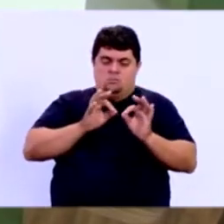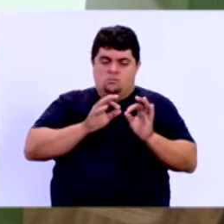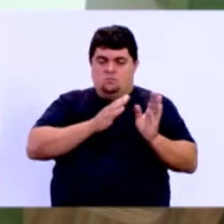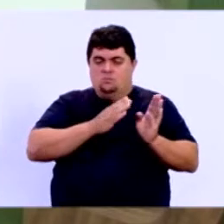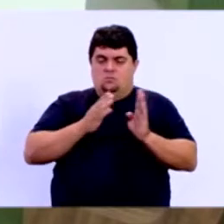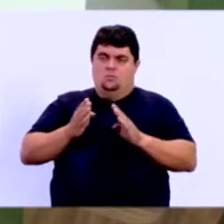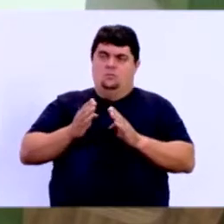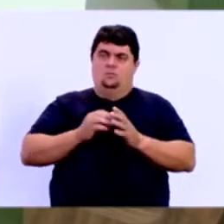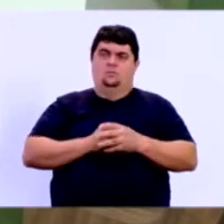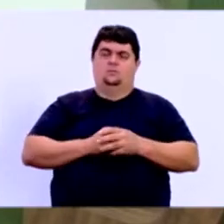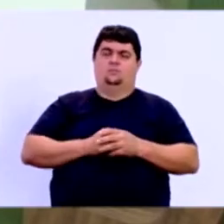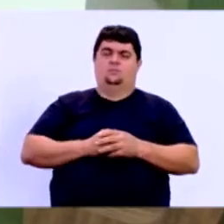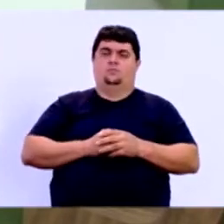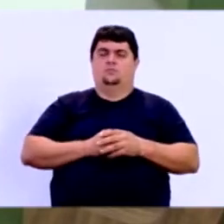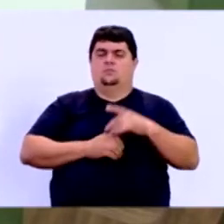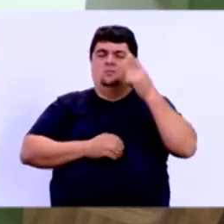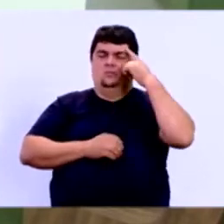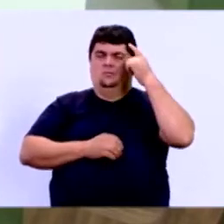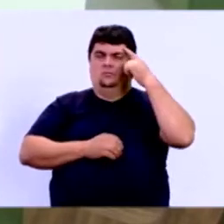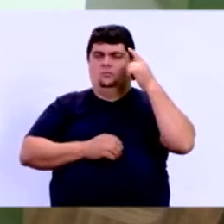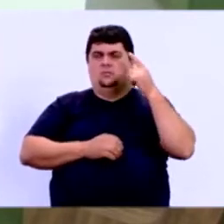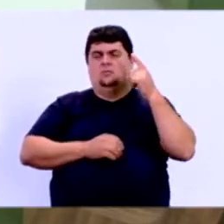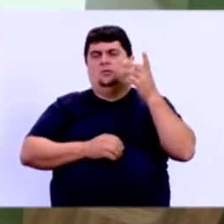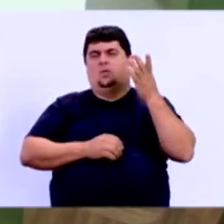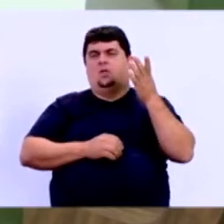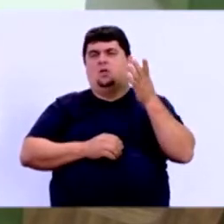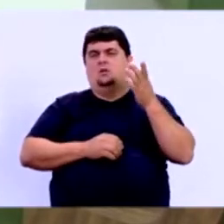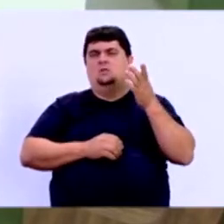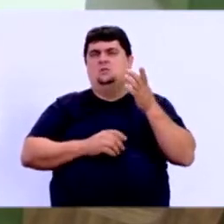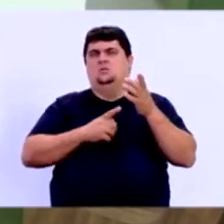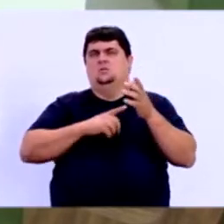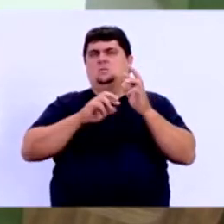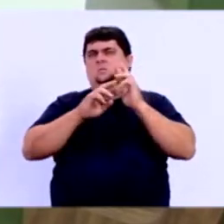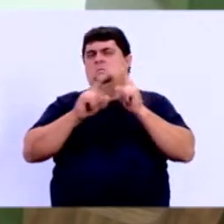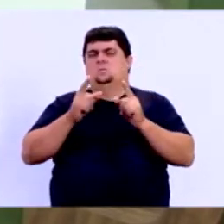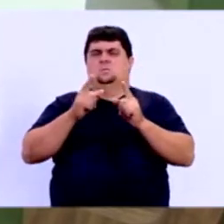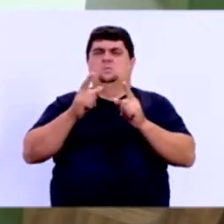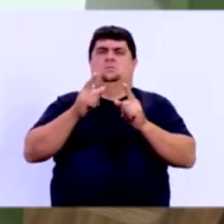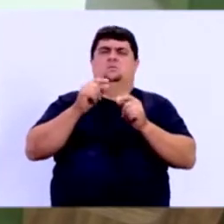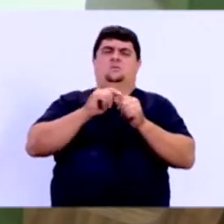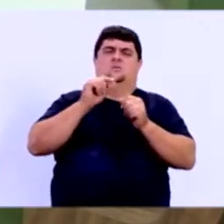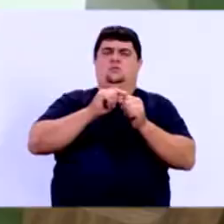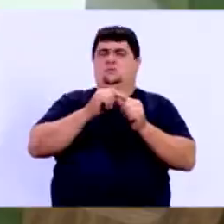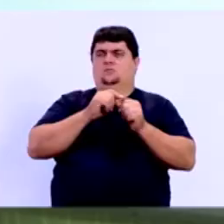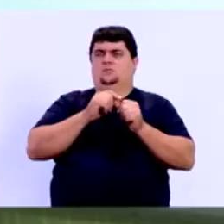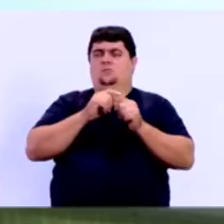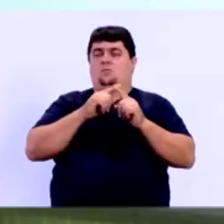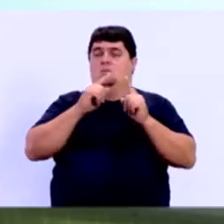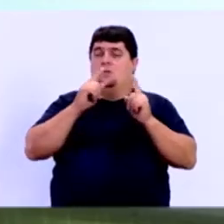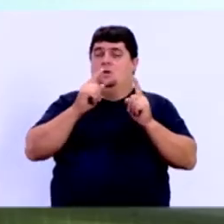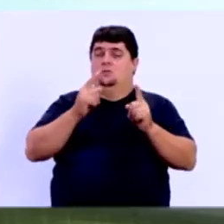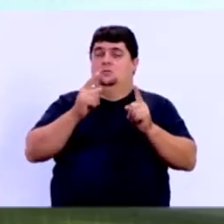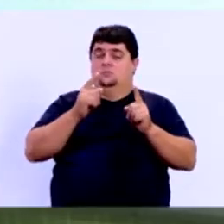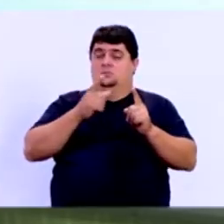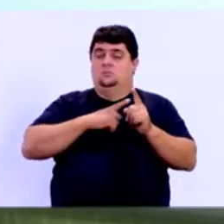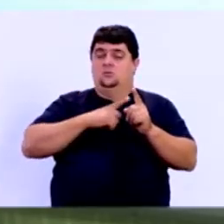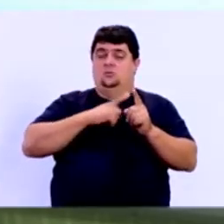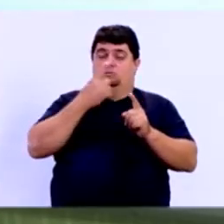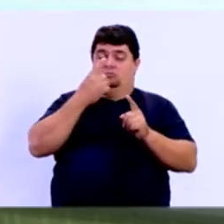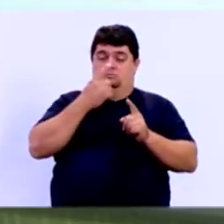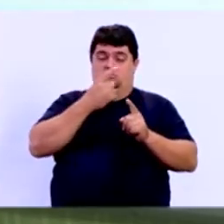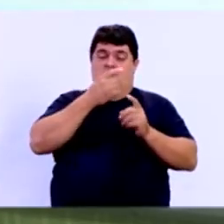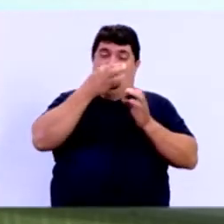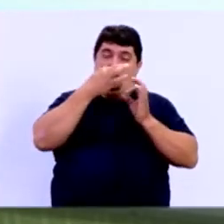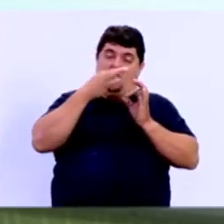proposto. Porque imagine só, caro aluno, nós temos diversos caminhos a ser seguidos, né? Mas nós temos caminhos que são mais longos